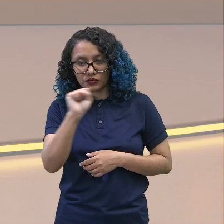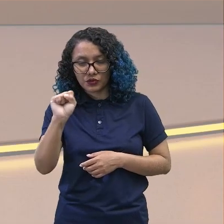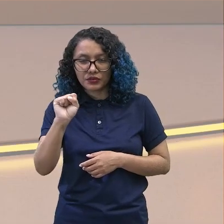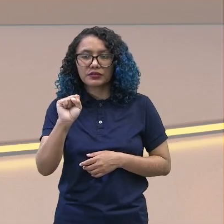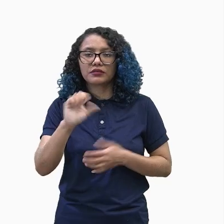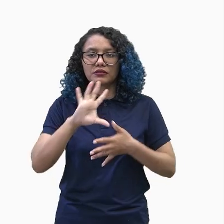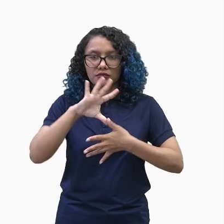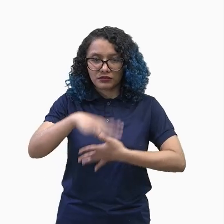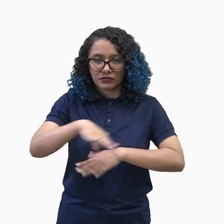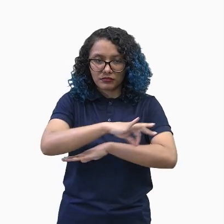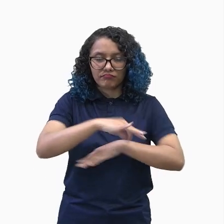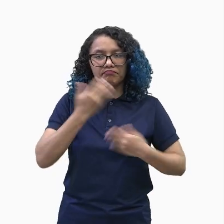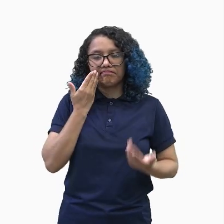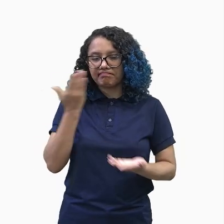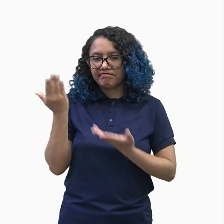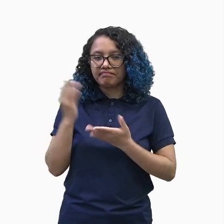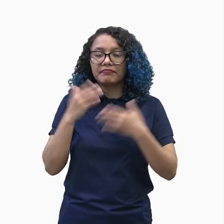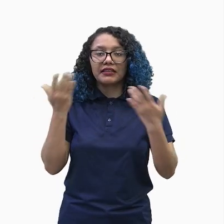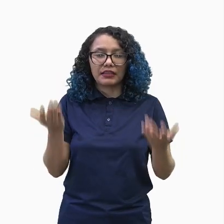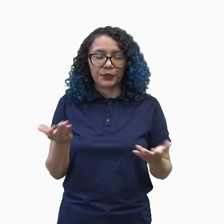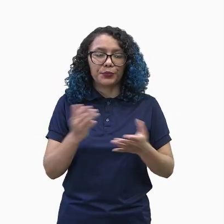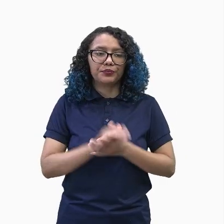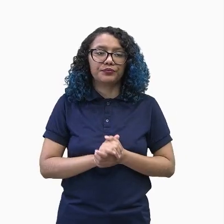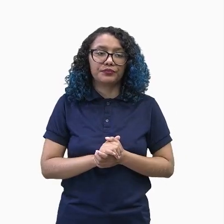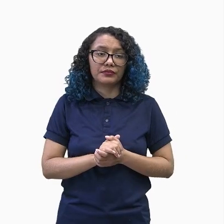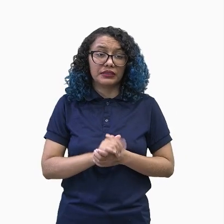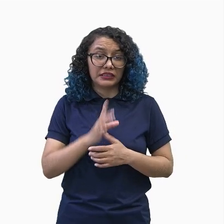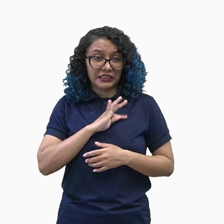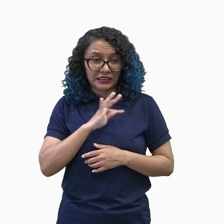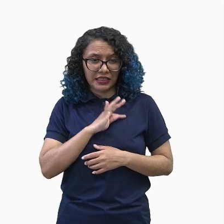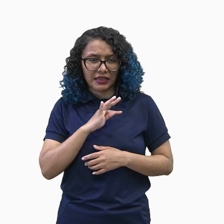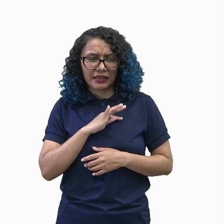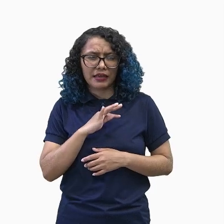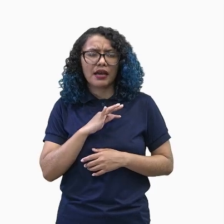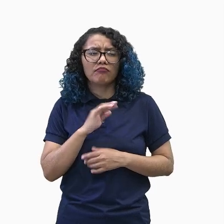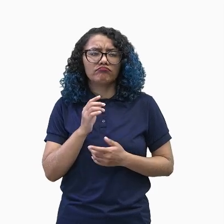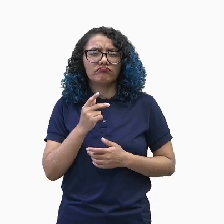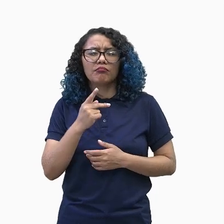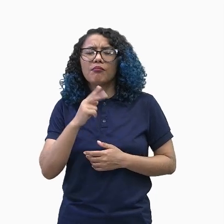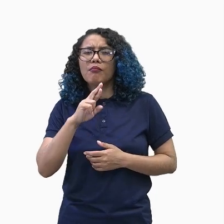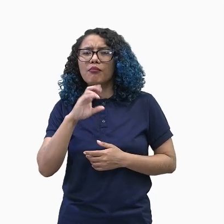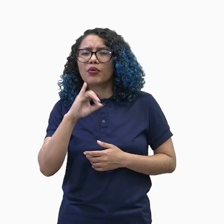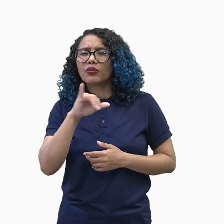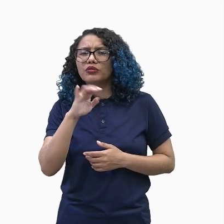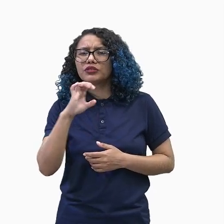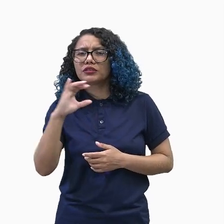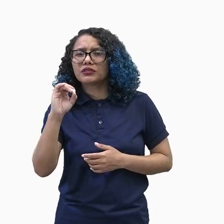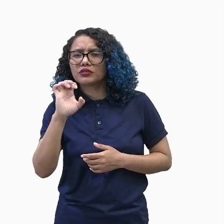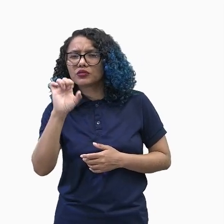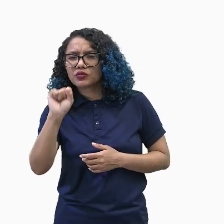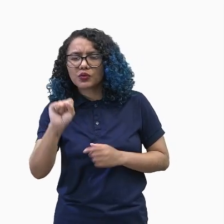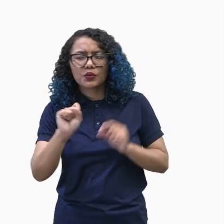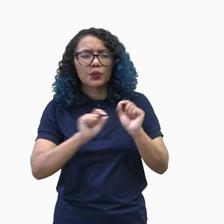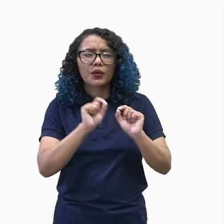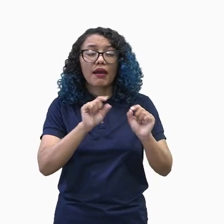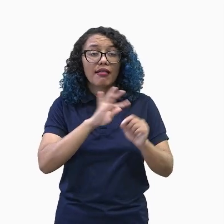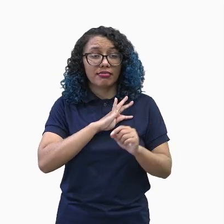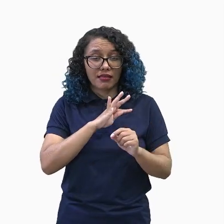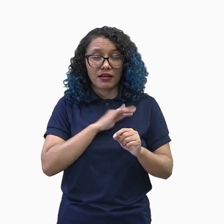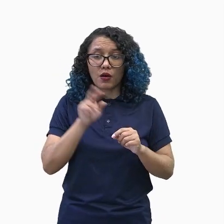Acompanhe aqui comigo. As projeções cartográficas, elas são ali técnicas que nós usamos